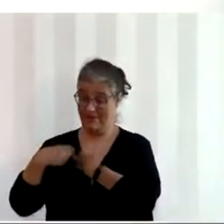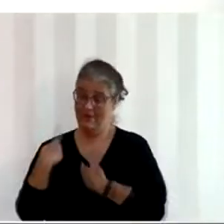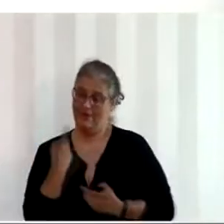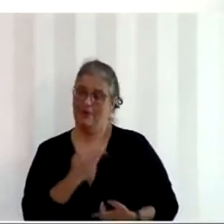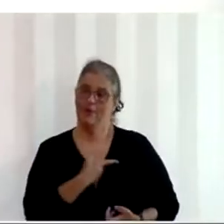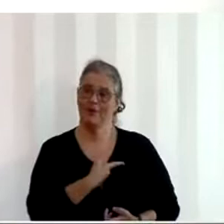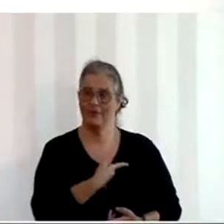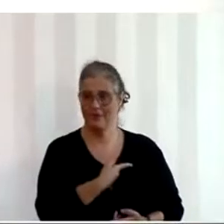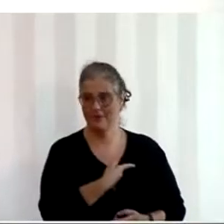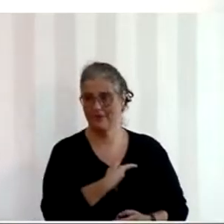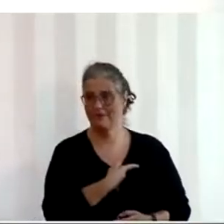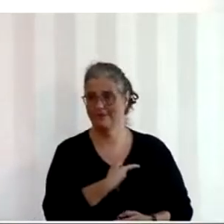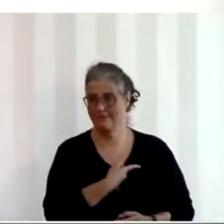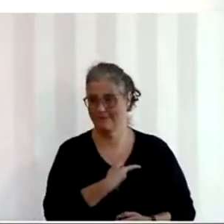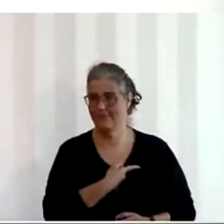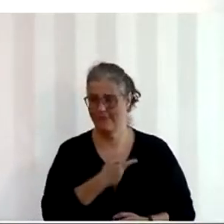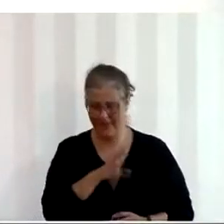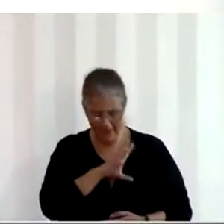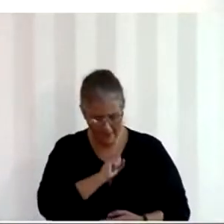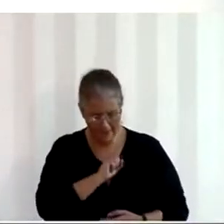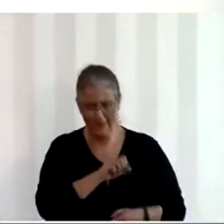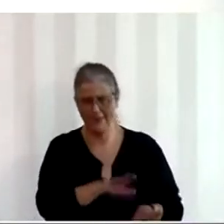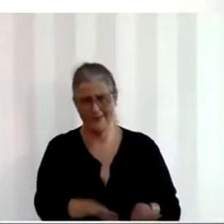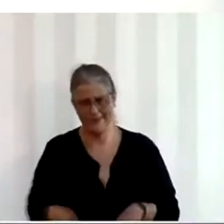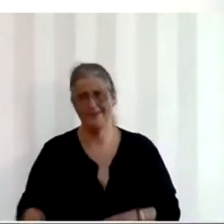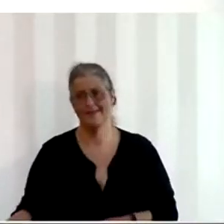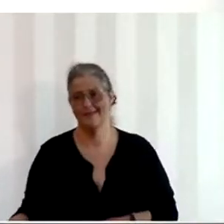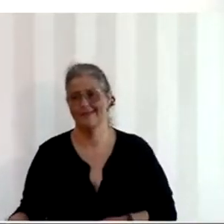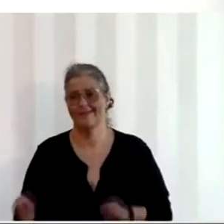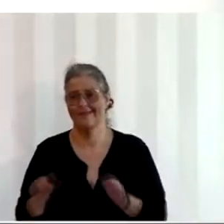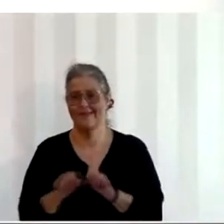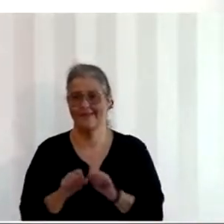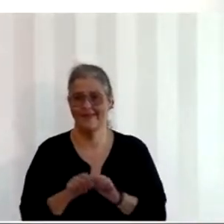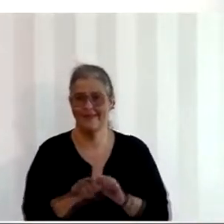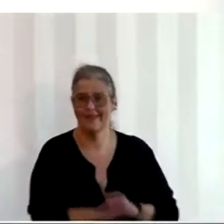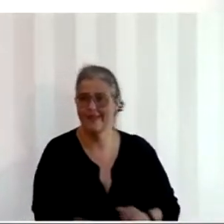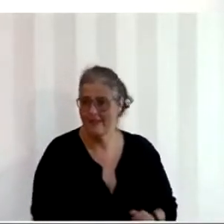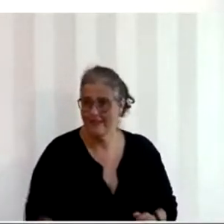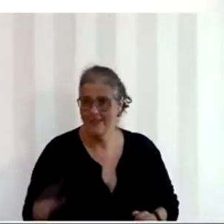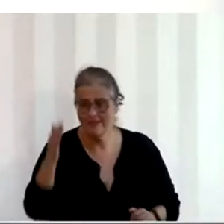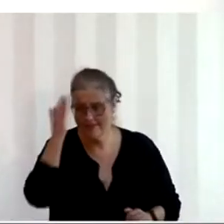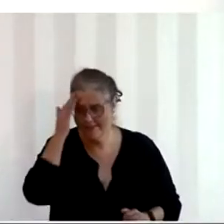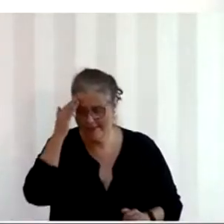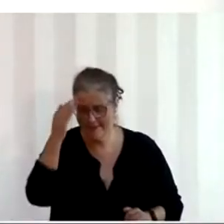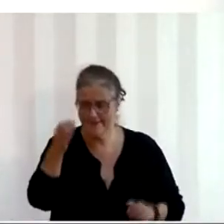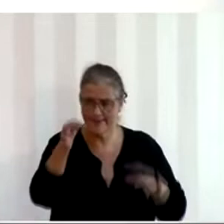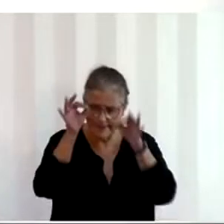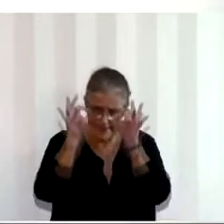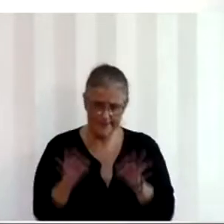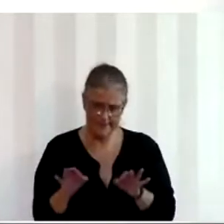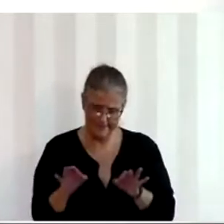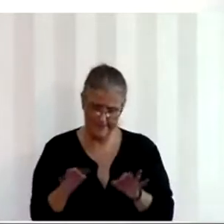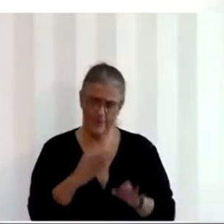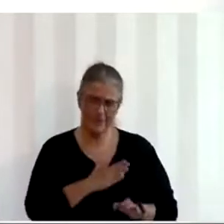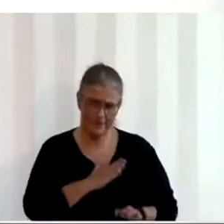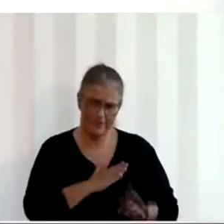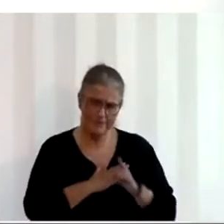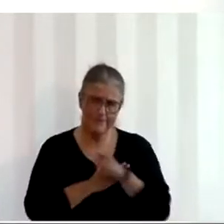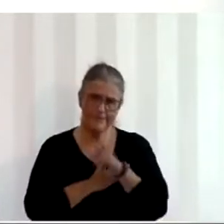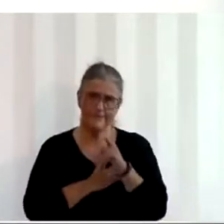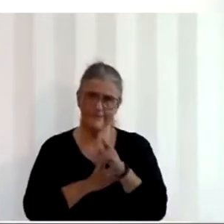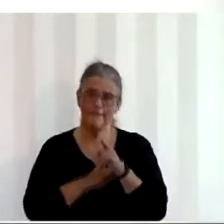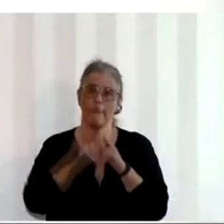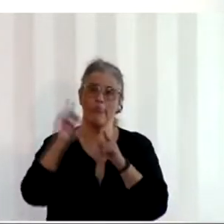uma lição ao seu povo. Então, queridas crianças, façam esse desenho, mas com a seguinte certeza no coração: Deus está